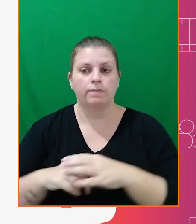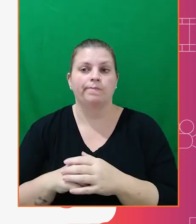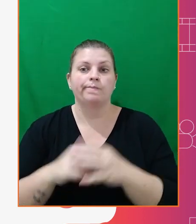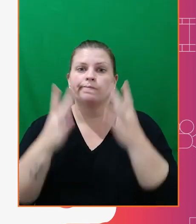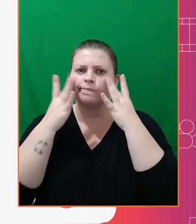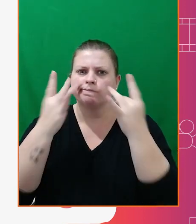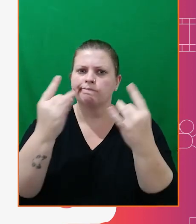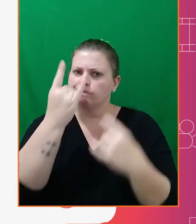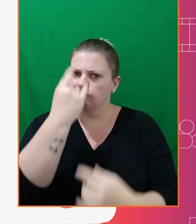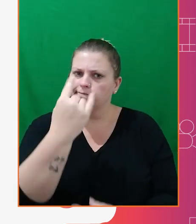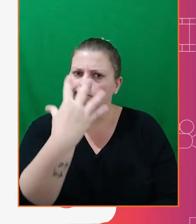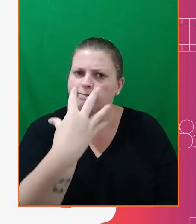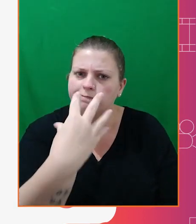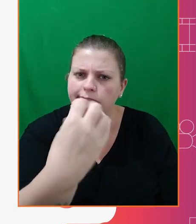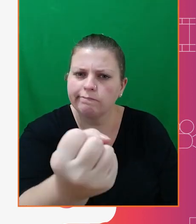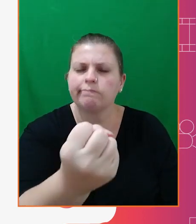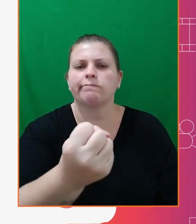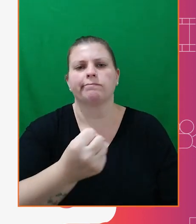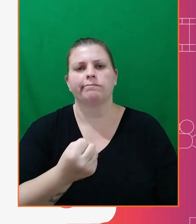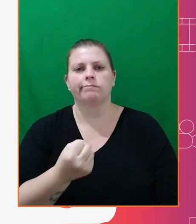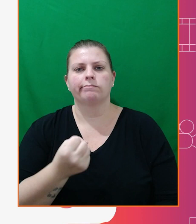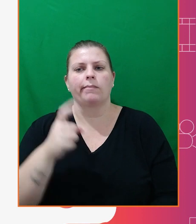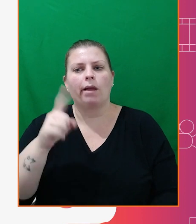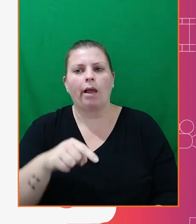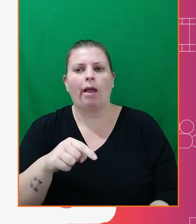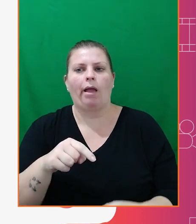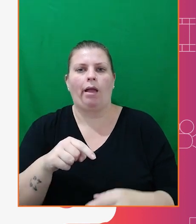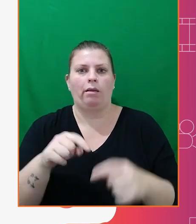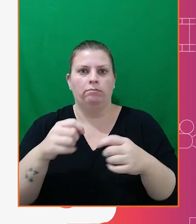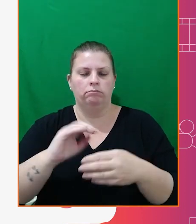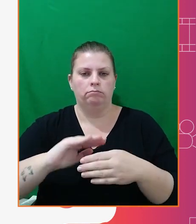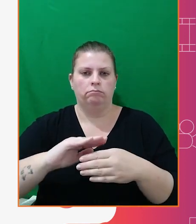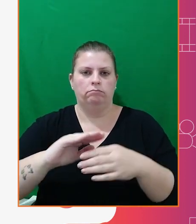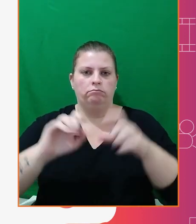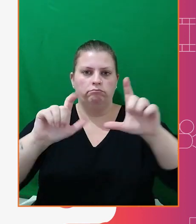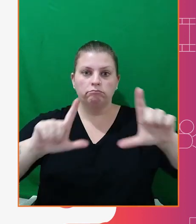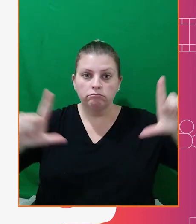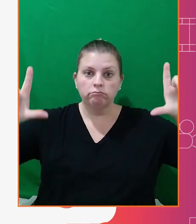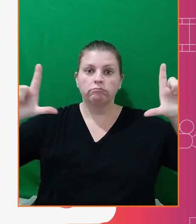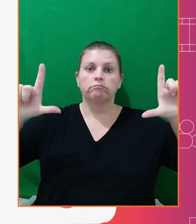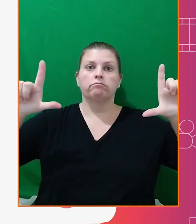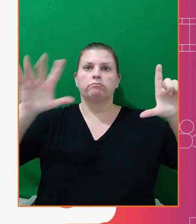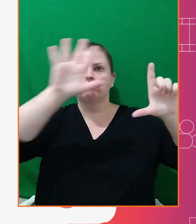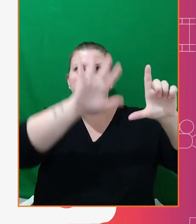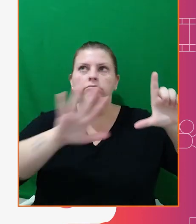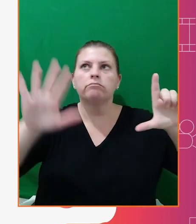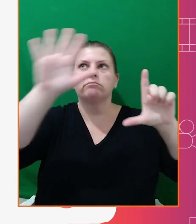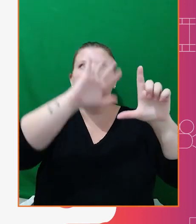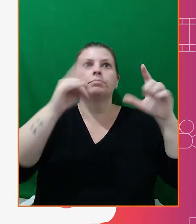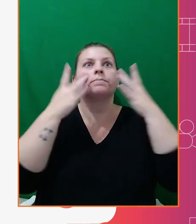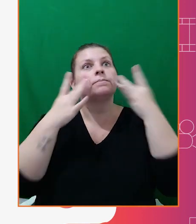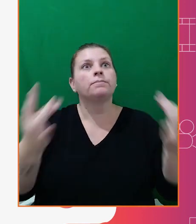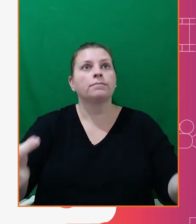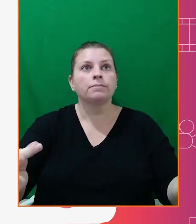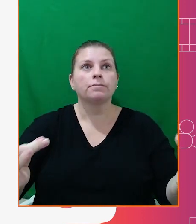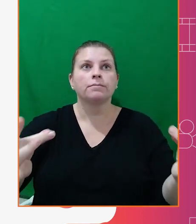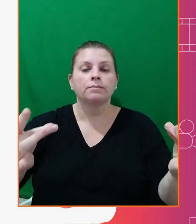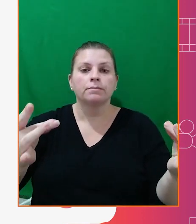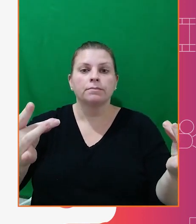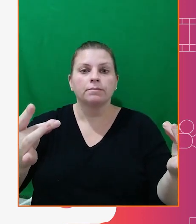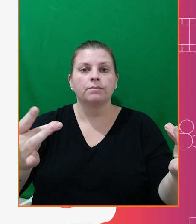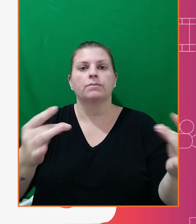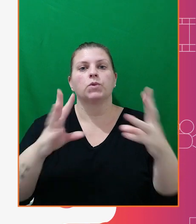refere aos locais dentro da tela onde ele vai prestar mais atenção. Desde a atenção inicial,